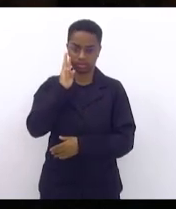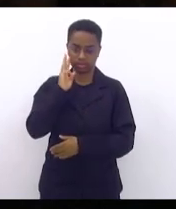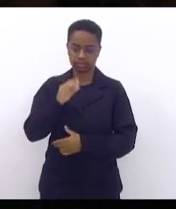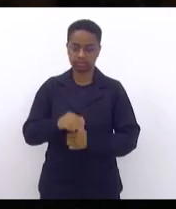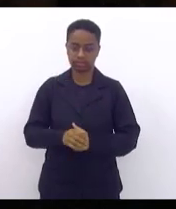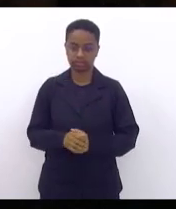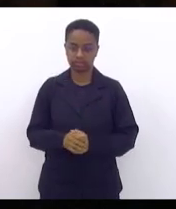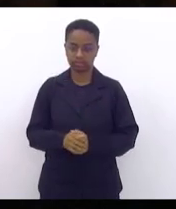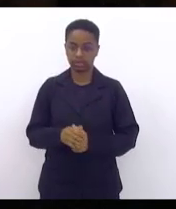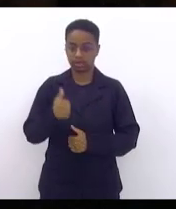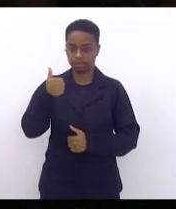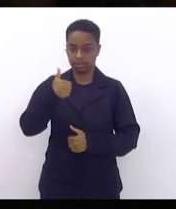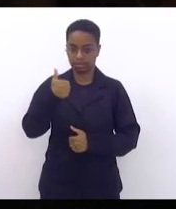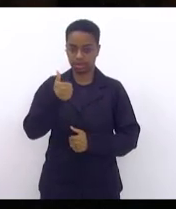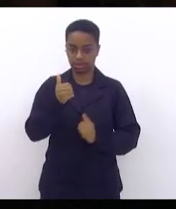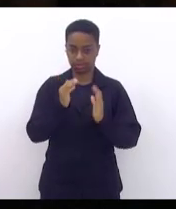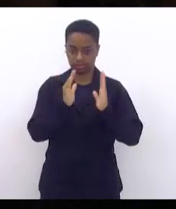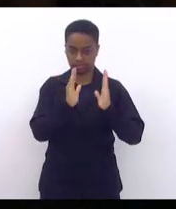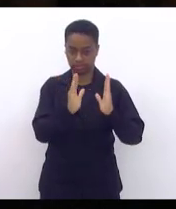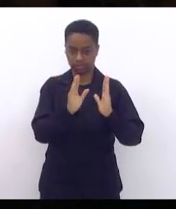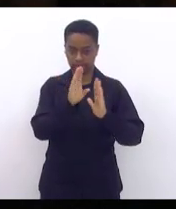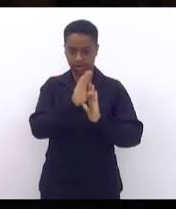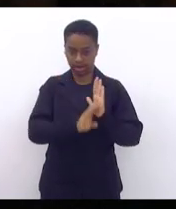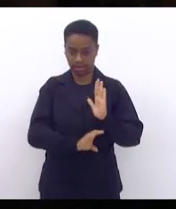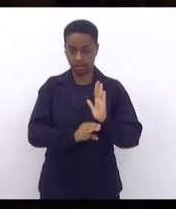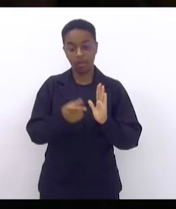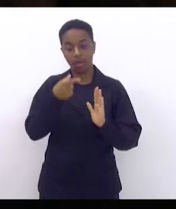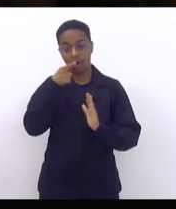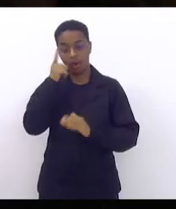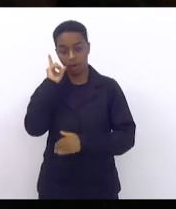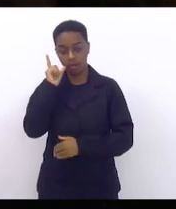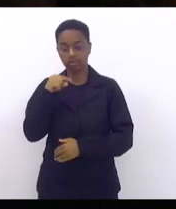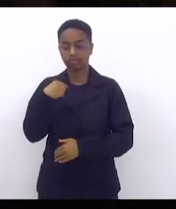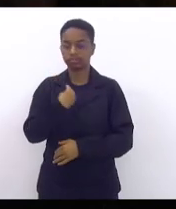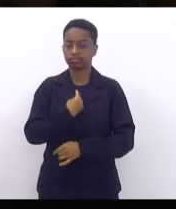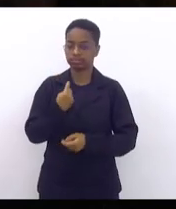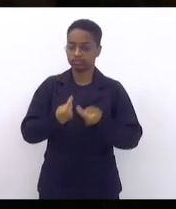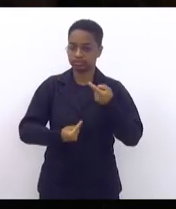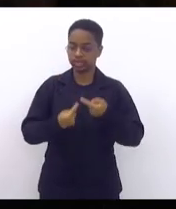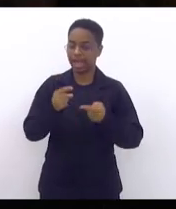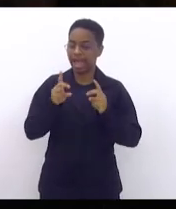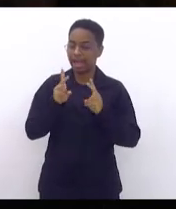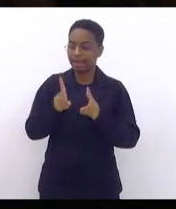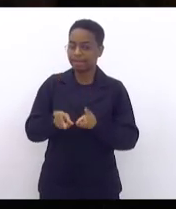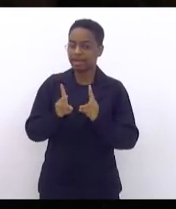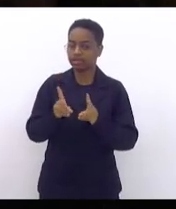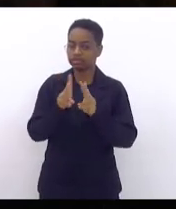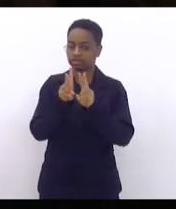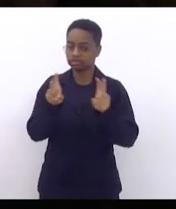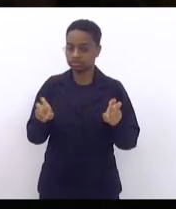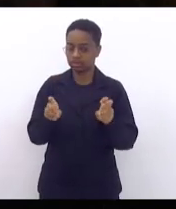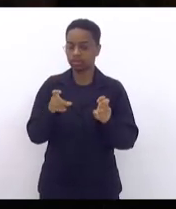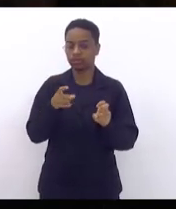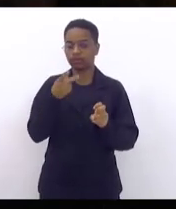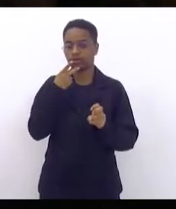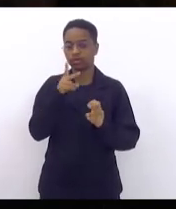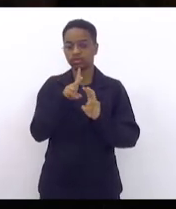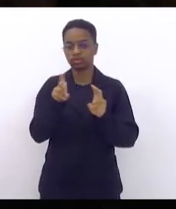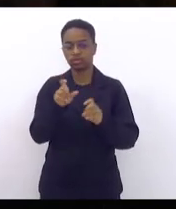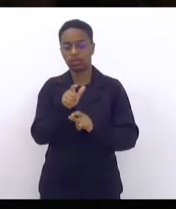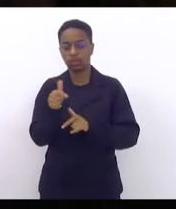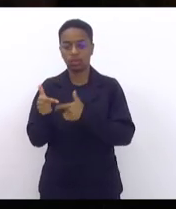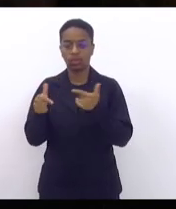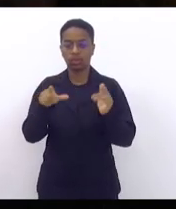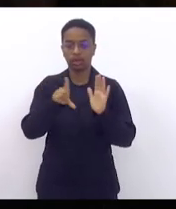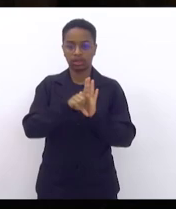o primeiro episódio ontem desenvolvemos ainda sobre esse tema outras legislações que